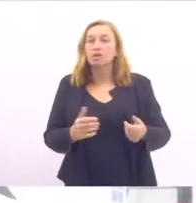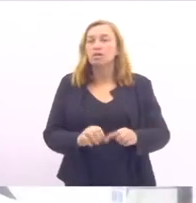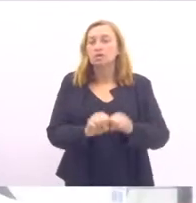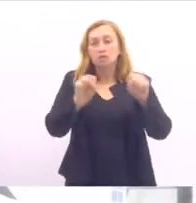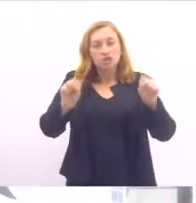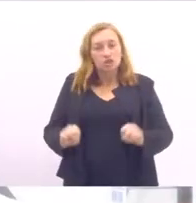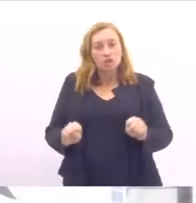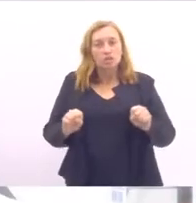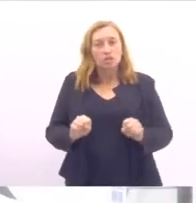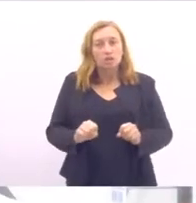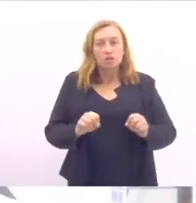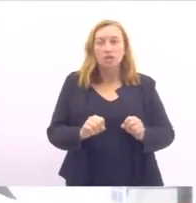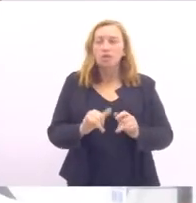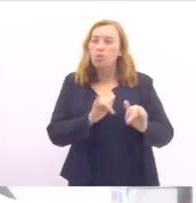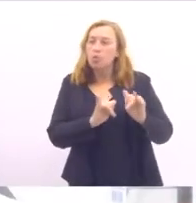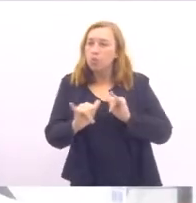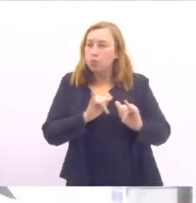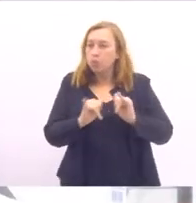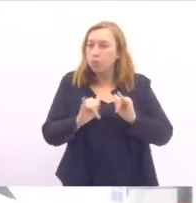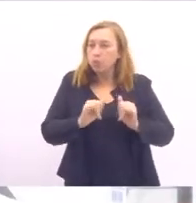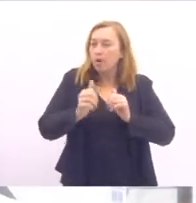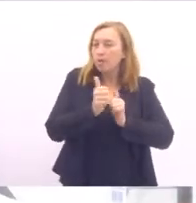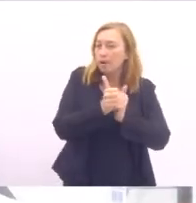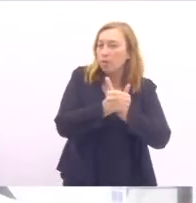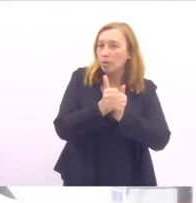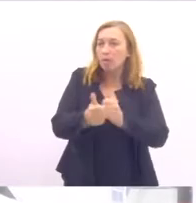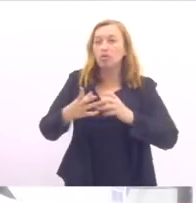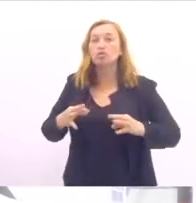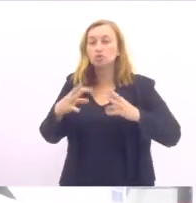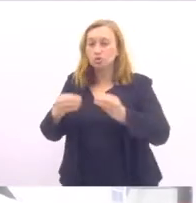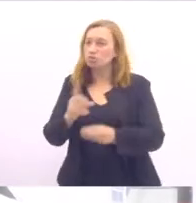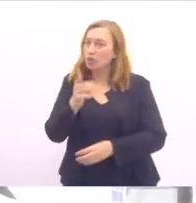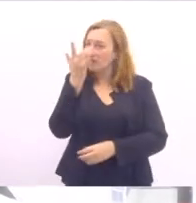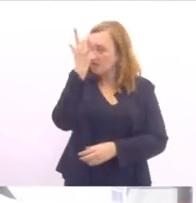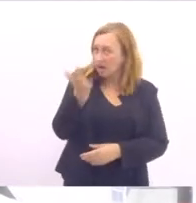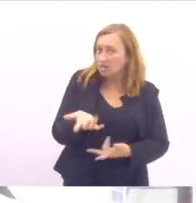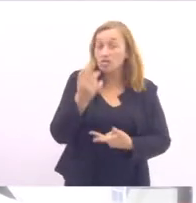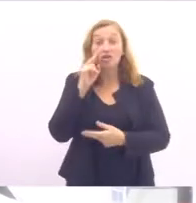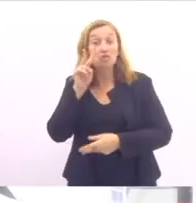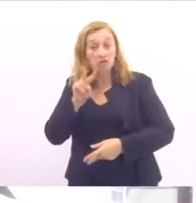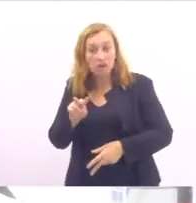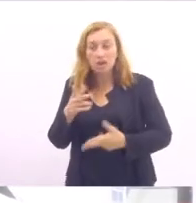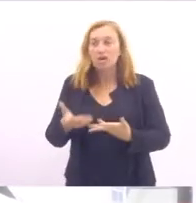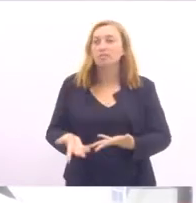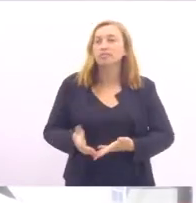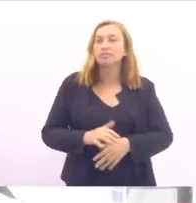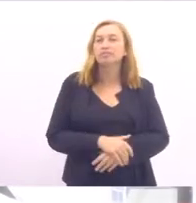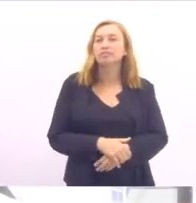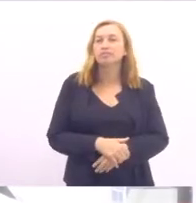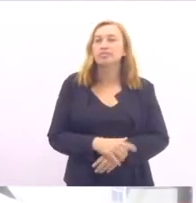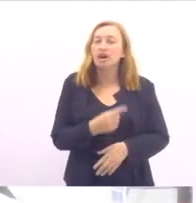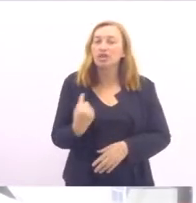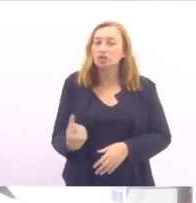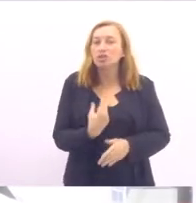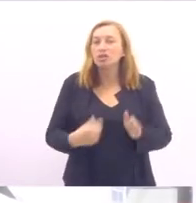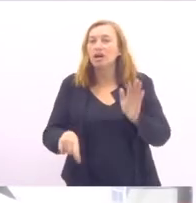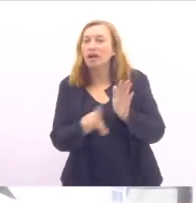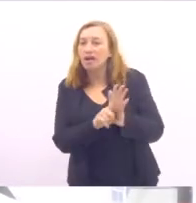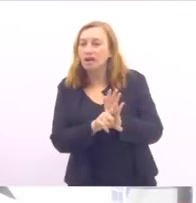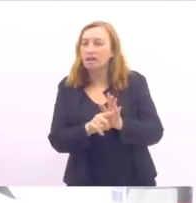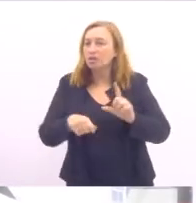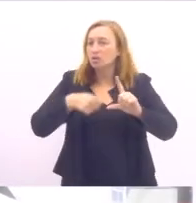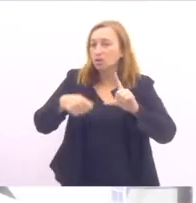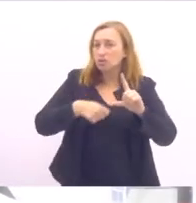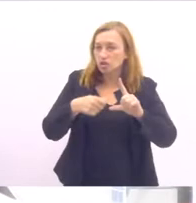até informatizado para acompanhar isso tudo, porque não é fácil você ver, né, porque a nossa lei de